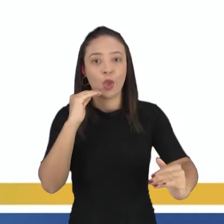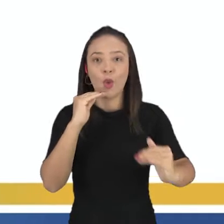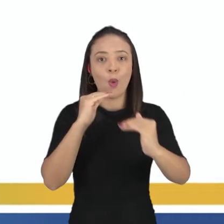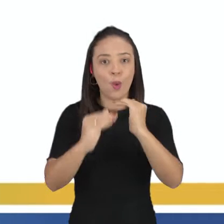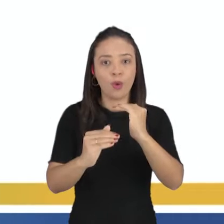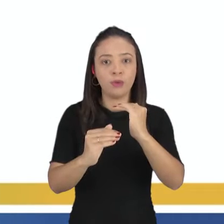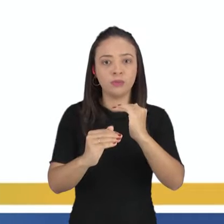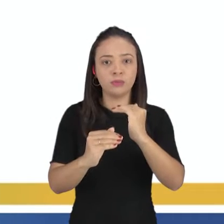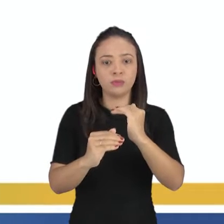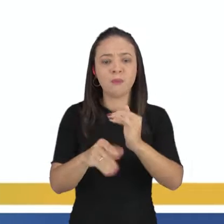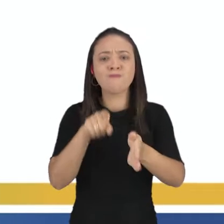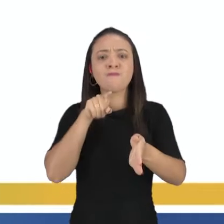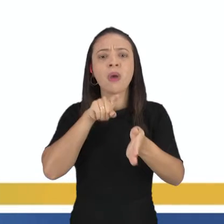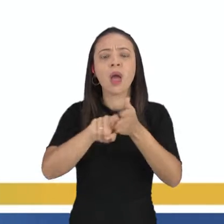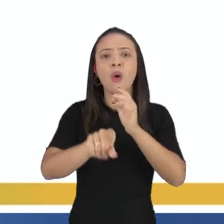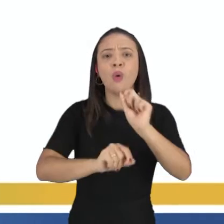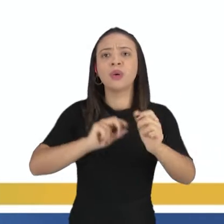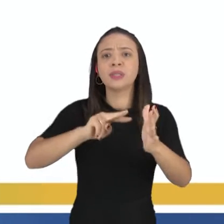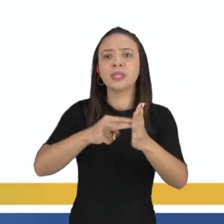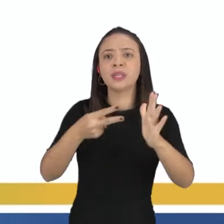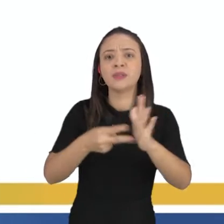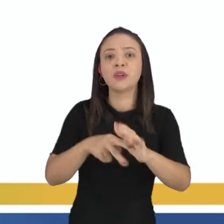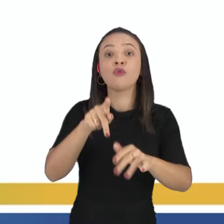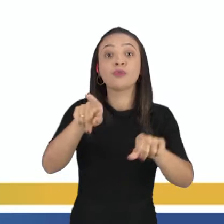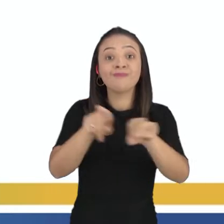contesta, questiona aquele argumento, você está